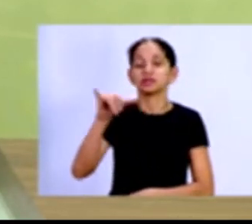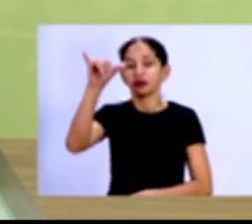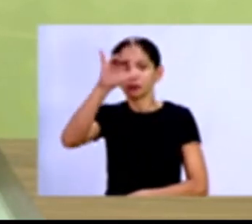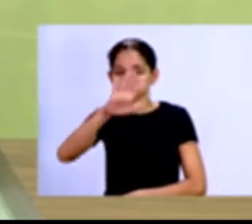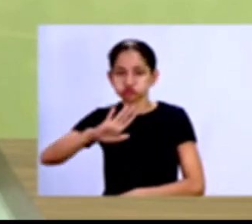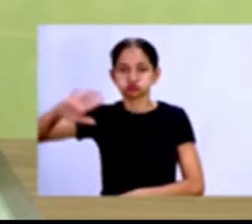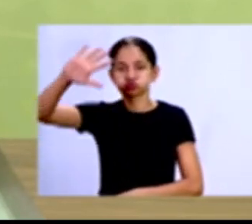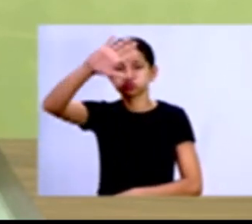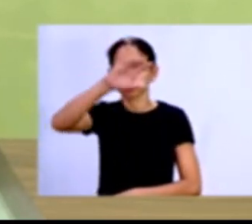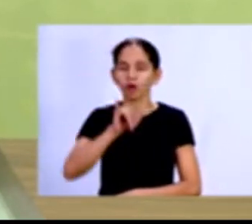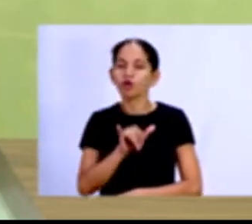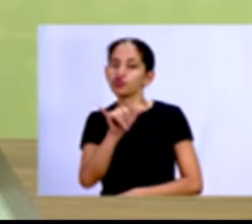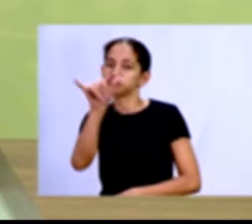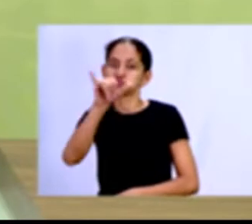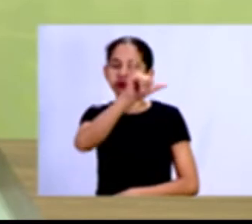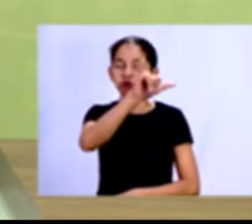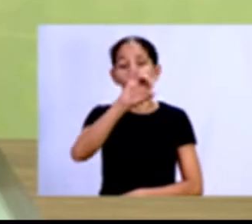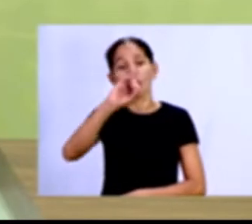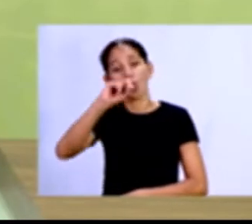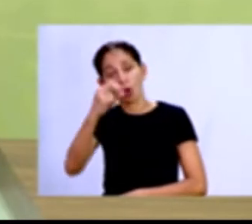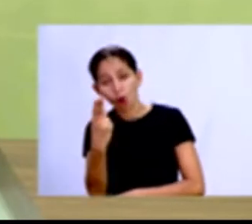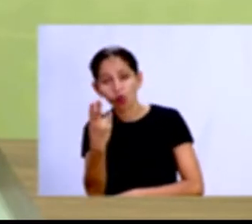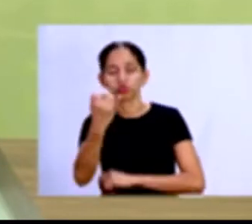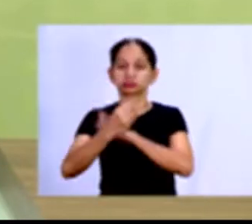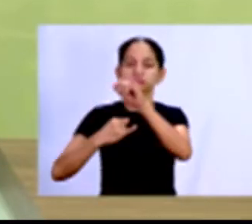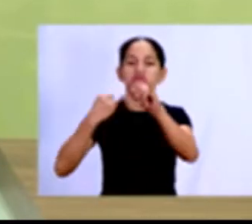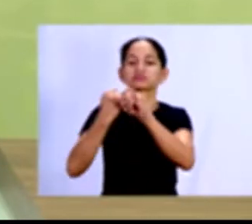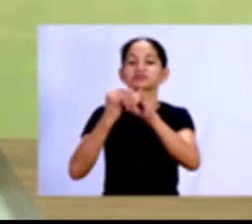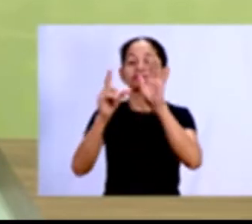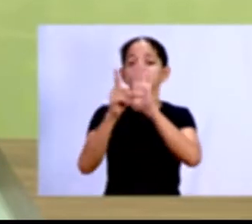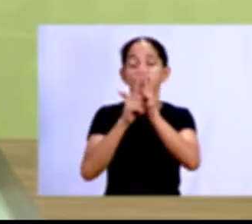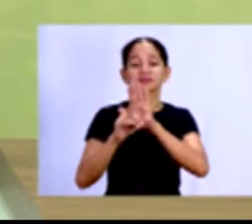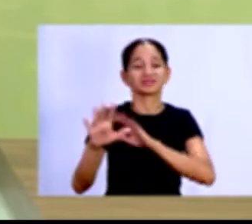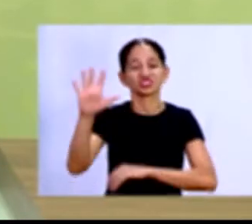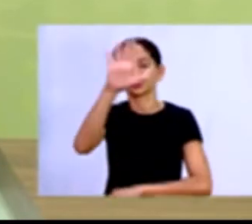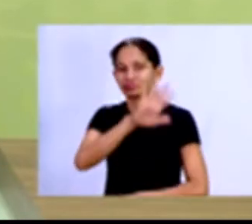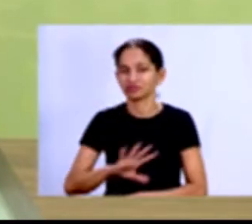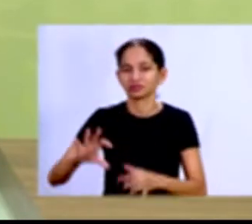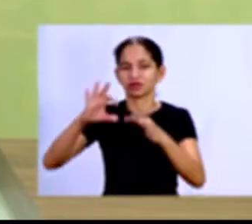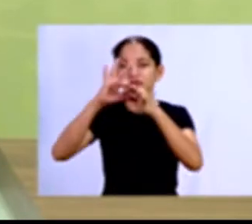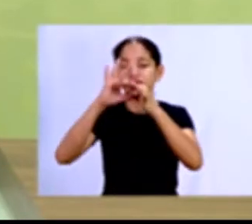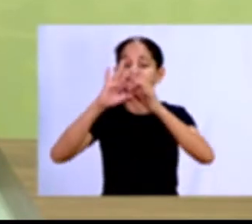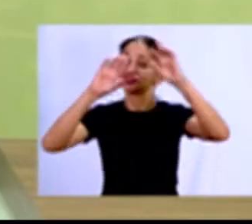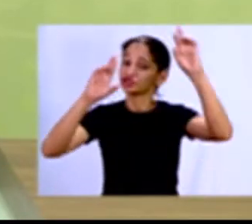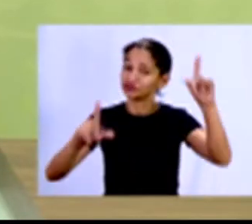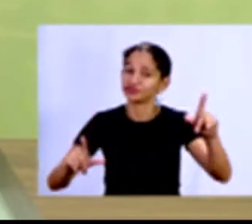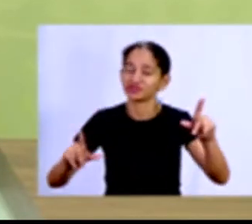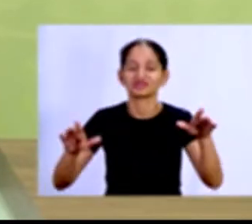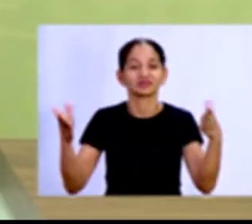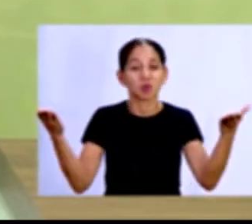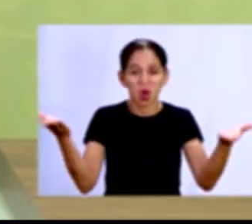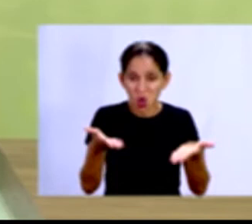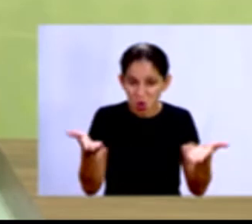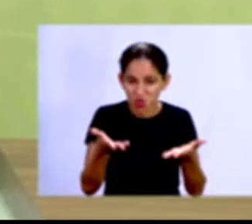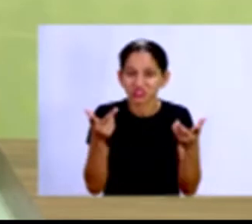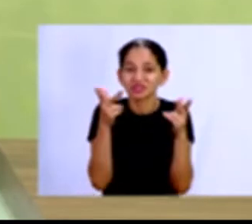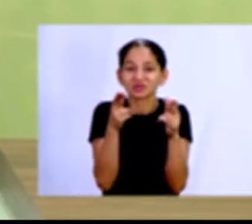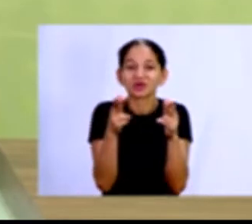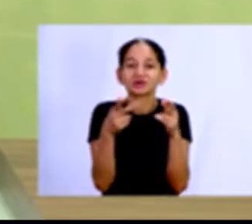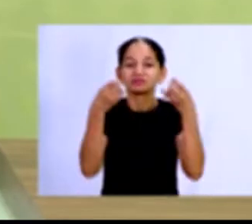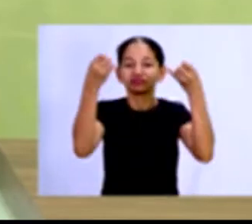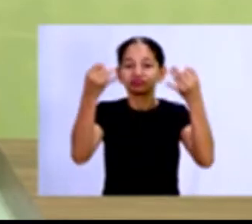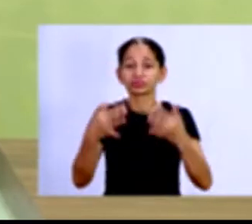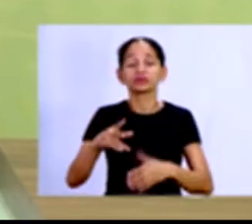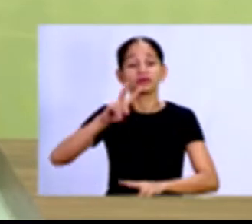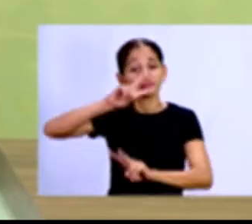seu meios eletrônicos, né? Então já é uma legislação internacional. É diferente, já é um outro tipo de